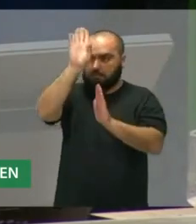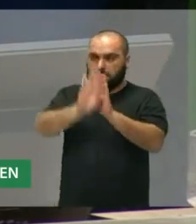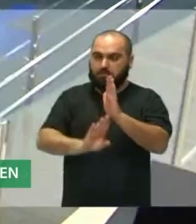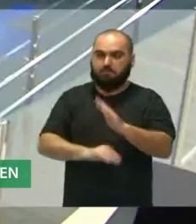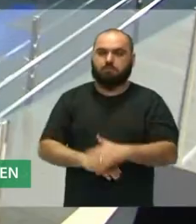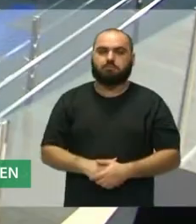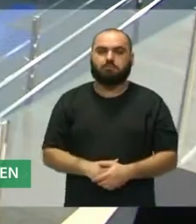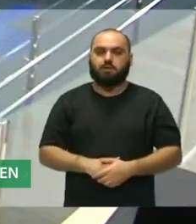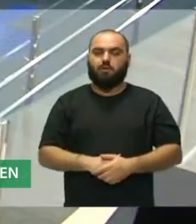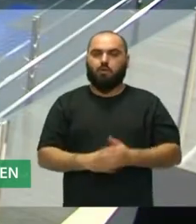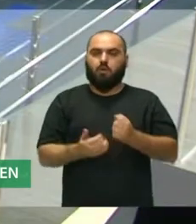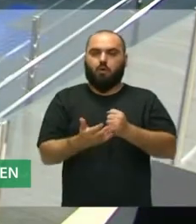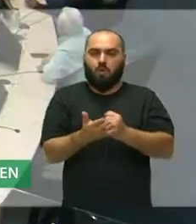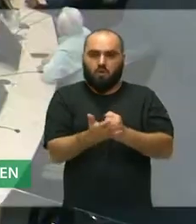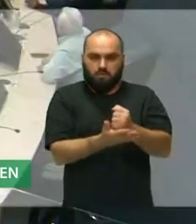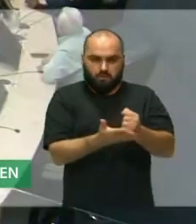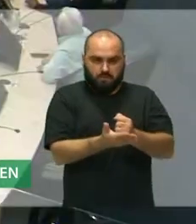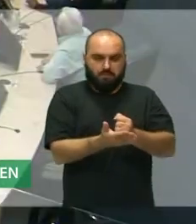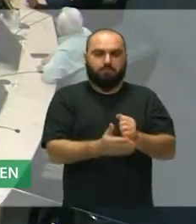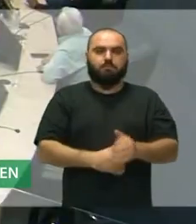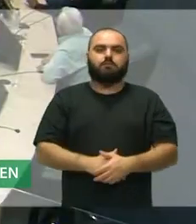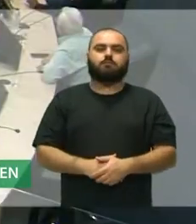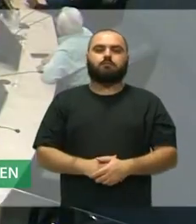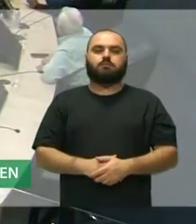Vereador Otto.